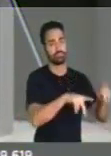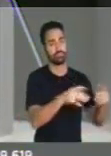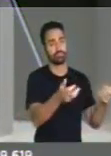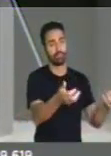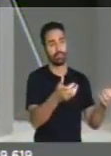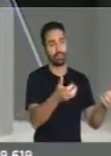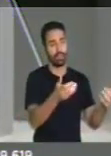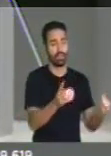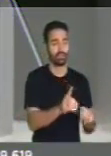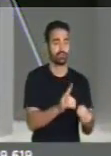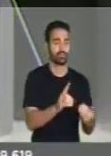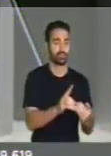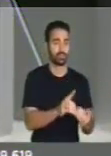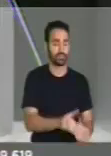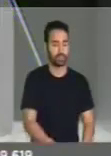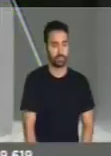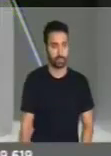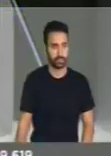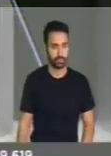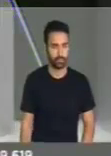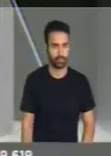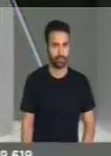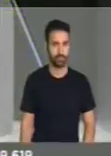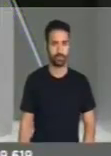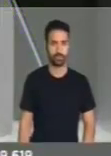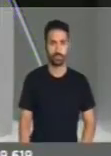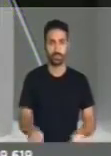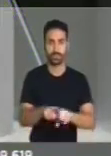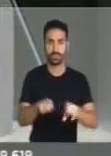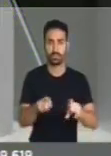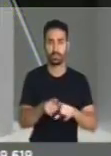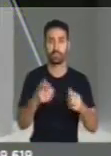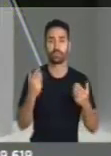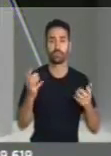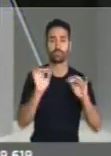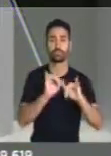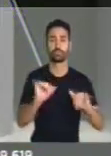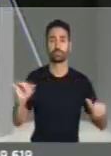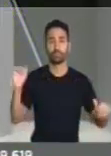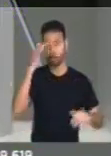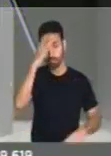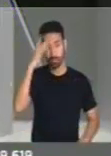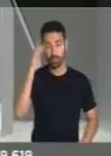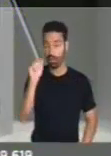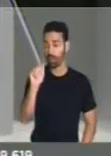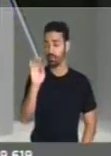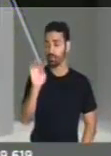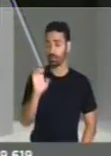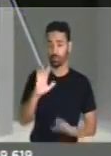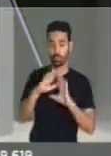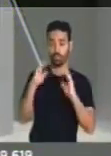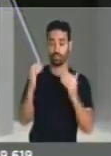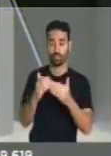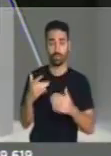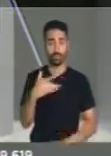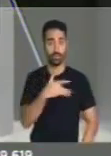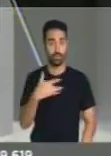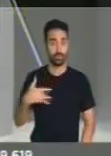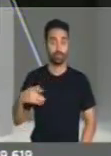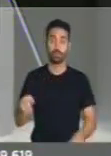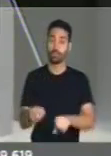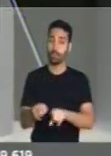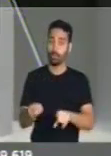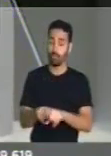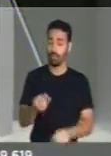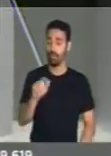o atendimento. Gostaria ainda de dizer que os agentes comunitários de saúde e os